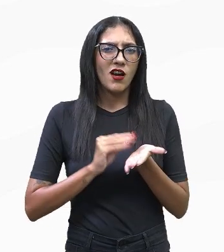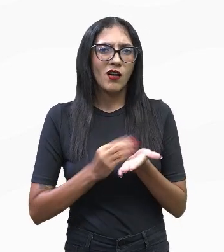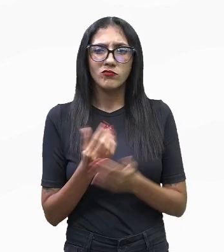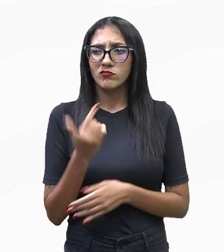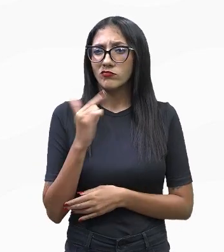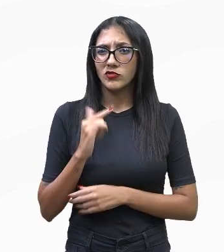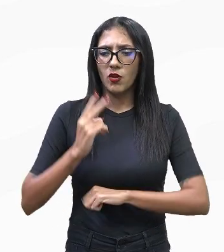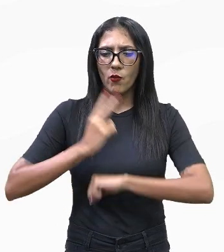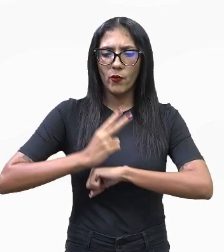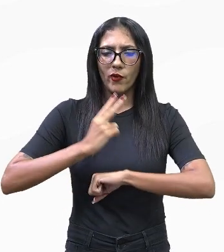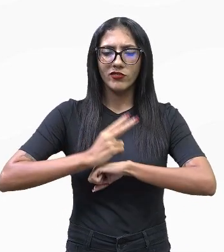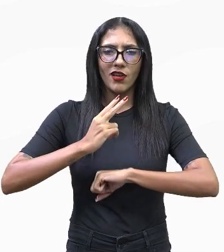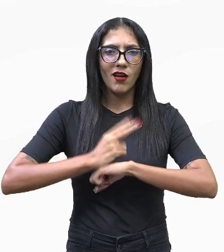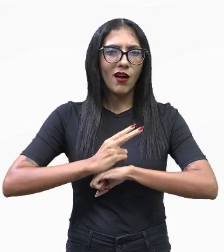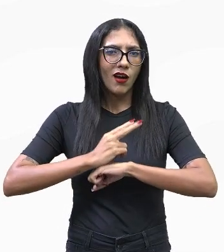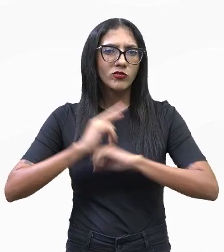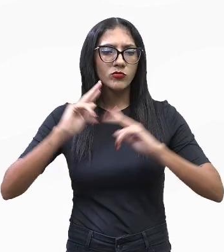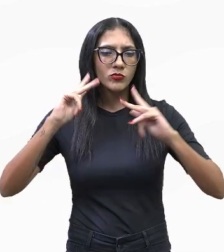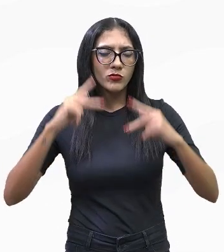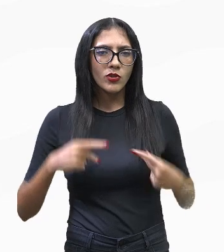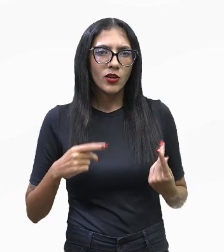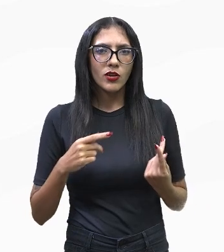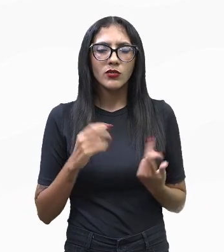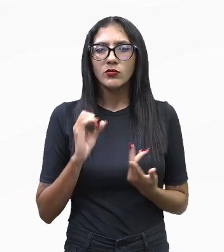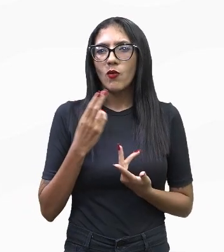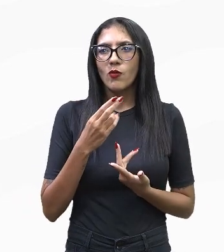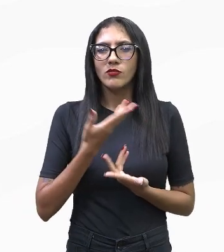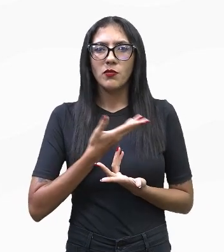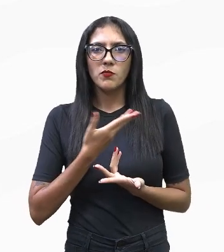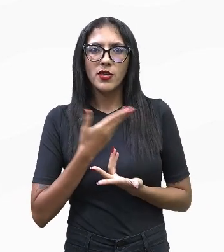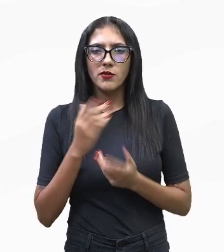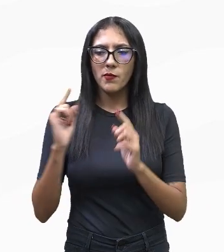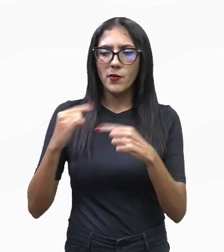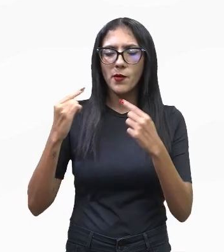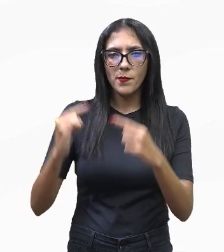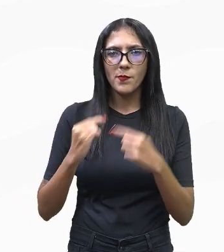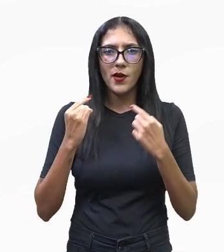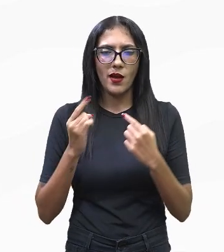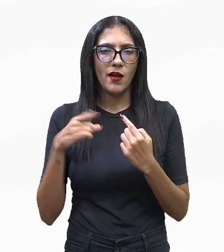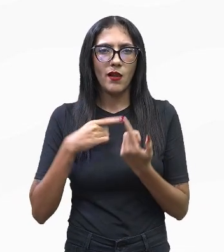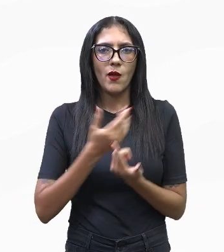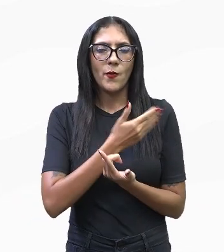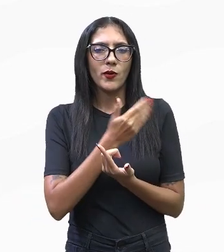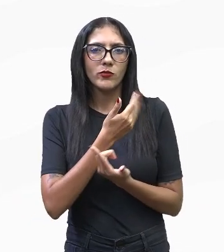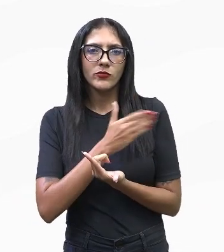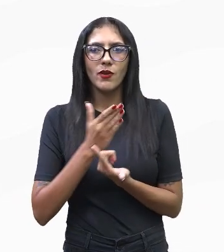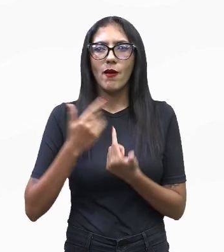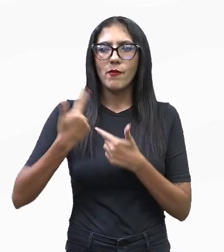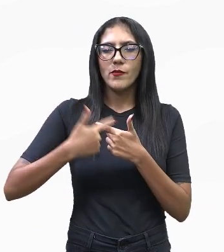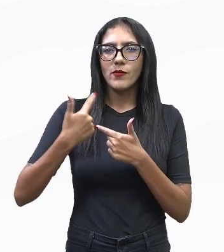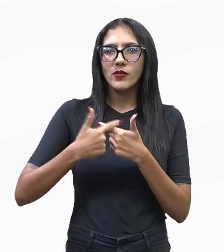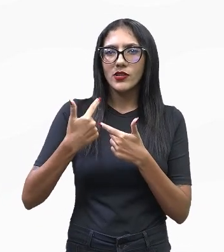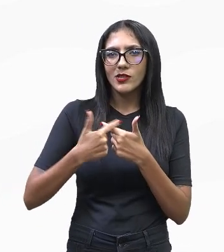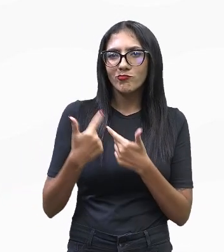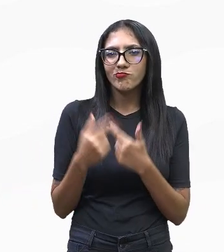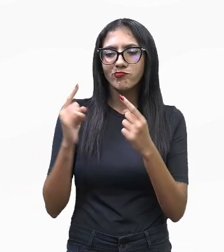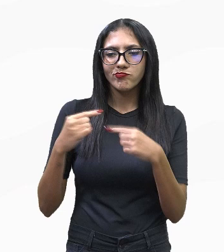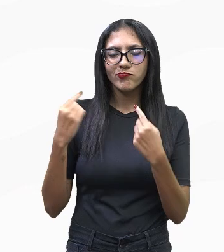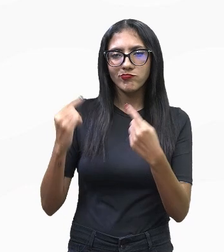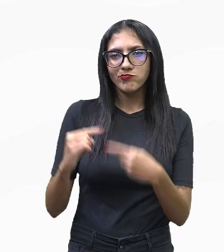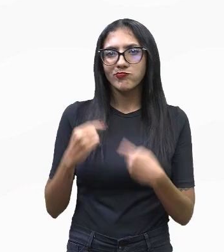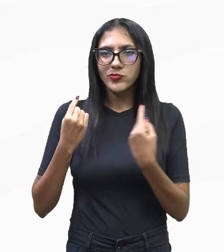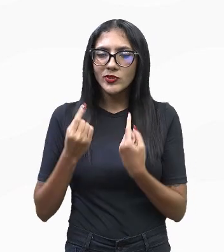cuidado pessoal, com o receio dos amigos ficarem brincando, né, tirando mesmo, uma zoação, né, com